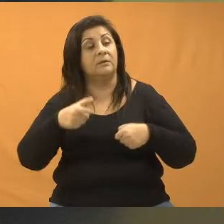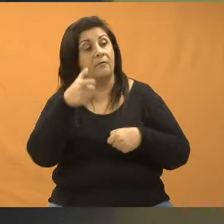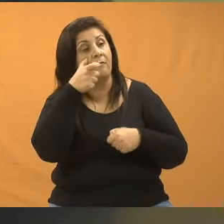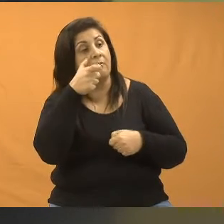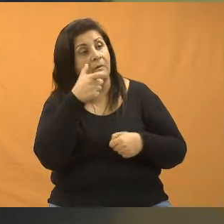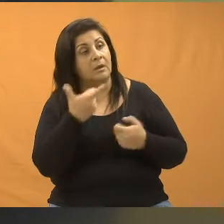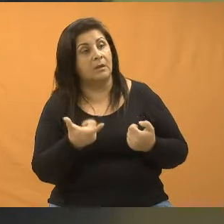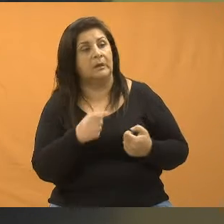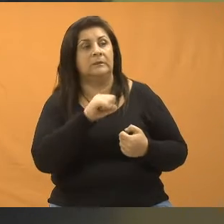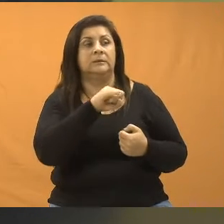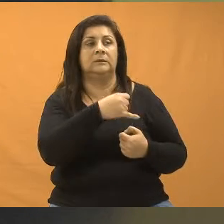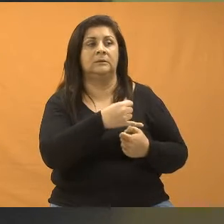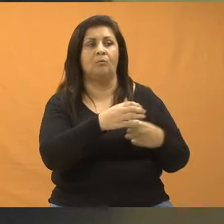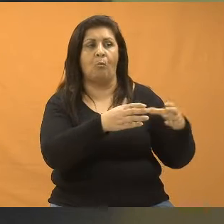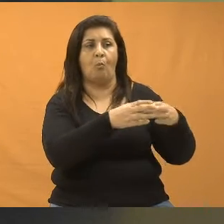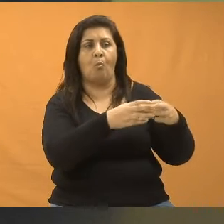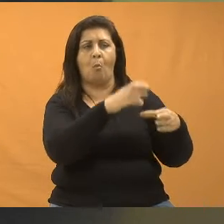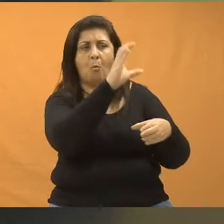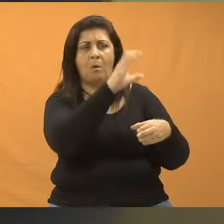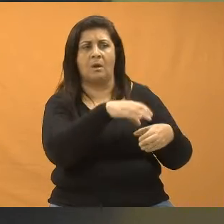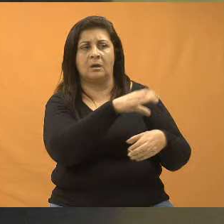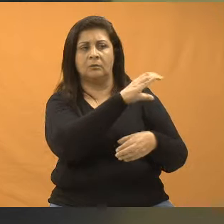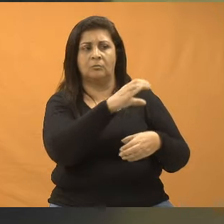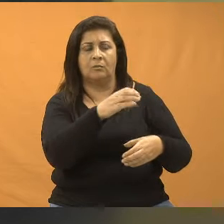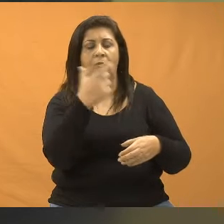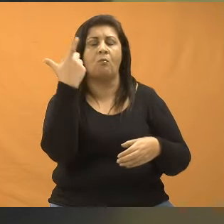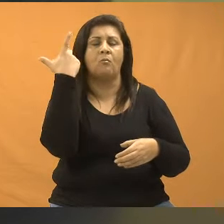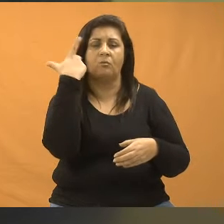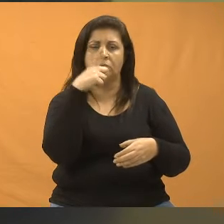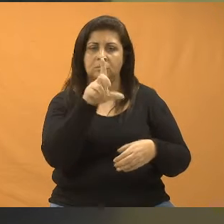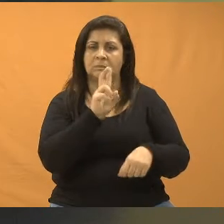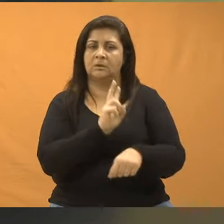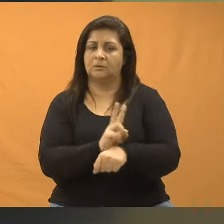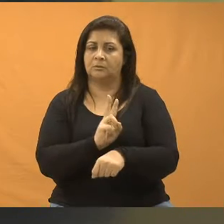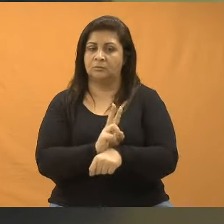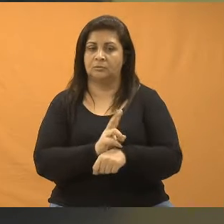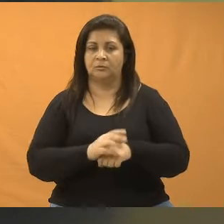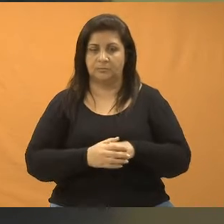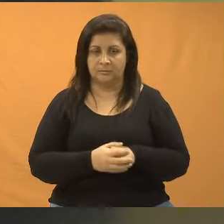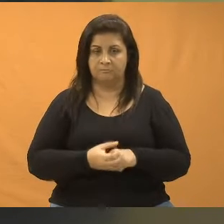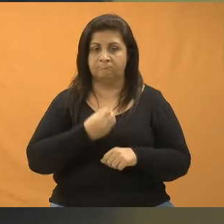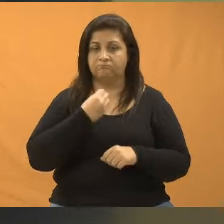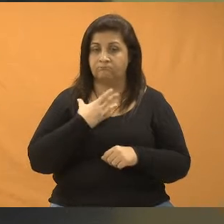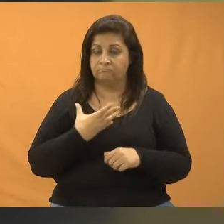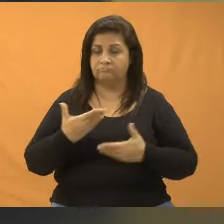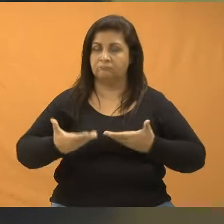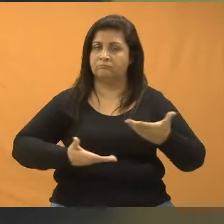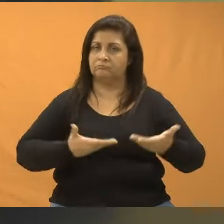Irmandade demonstre que tem condições gerenciais de continuar dando um bom atendimento